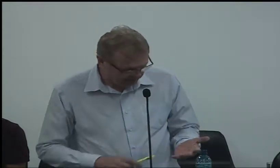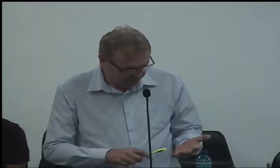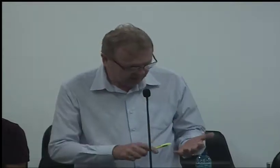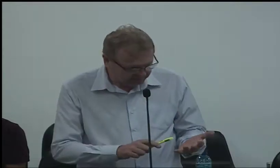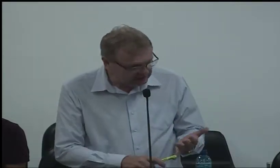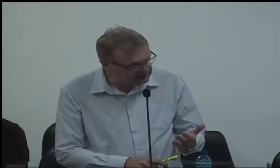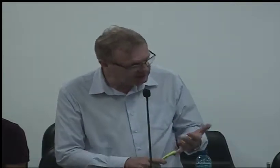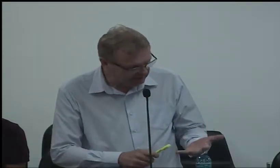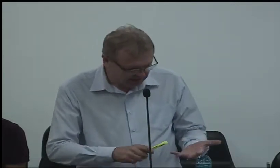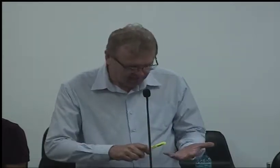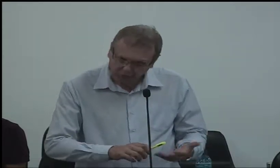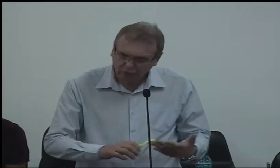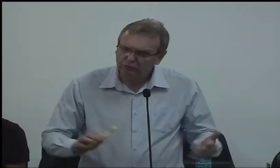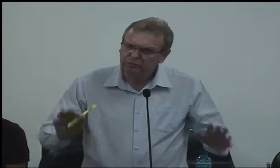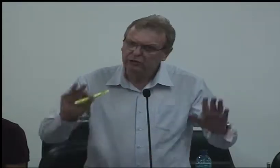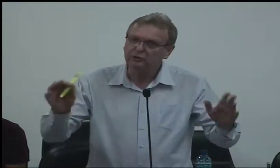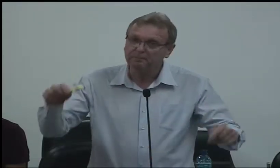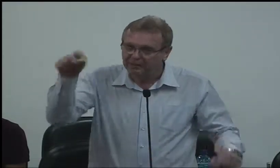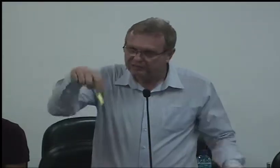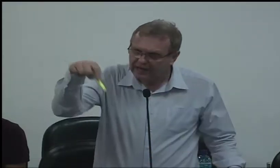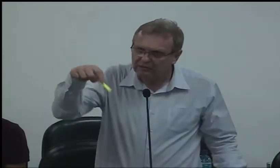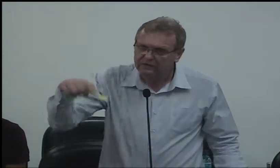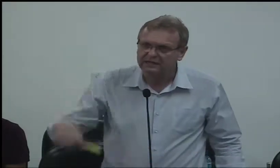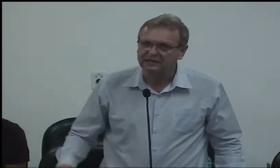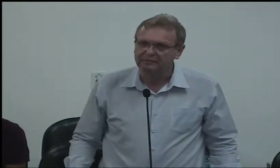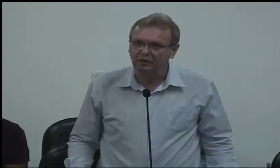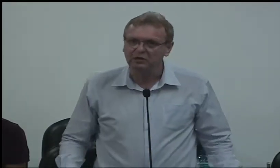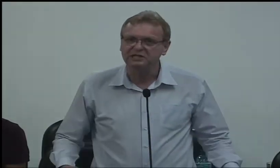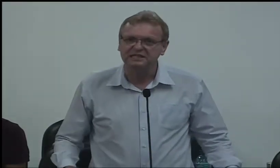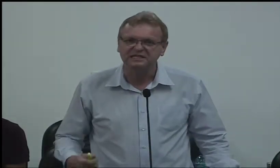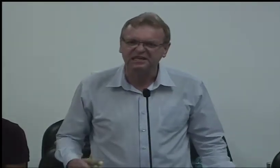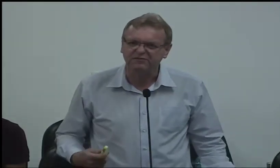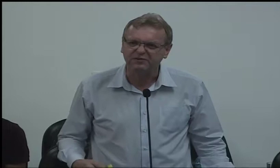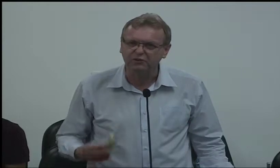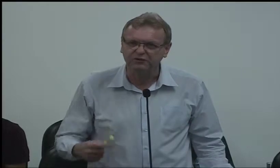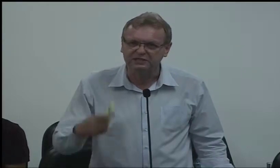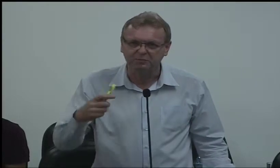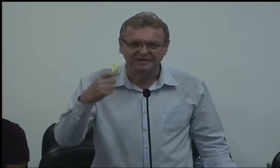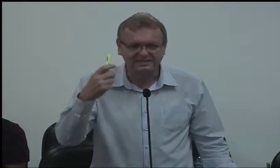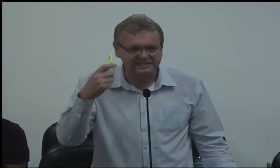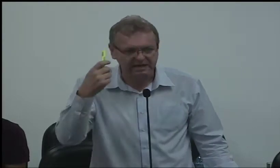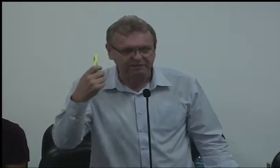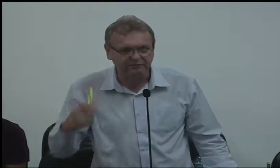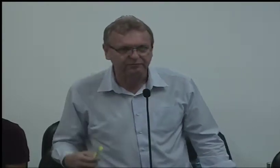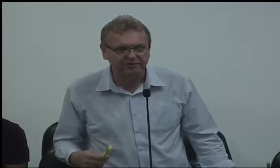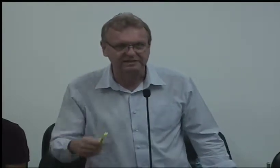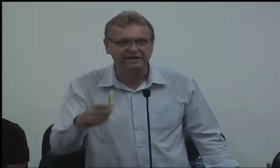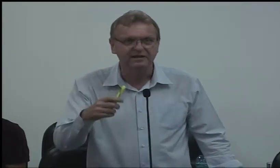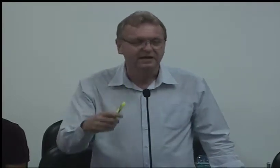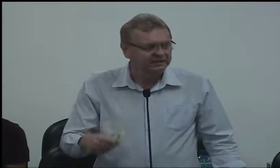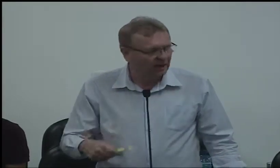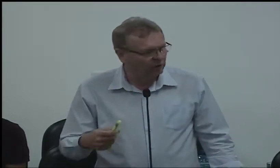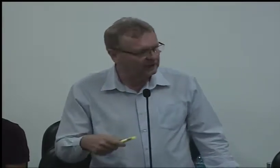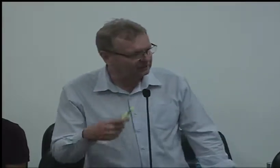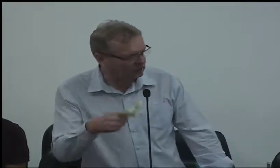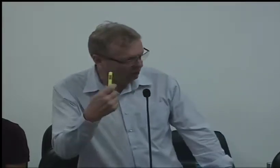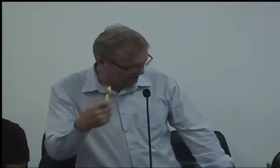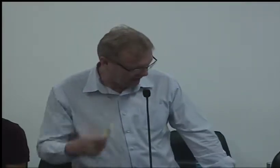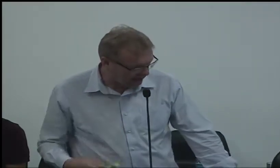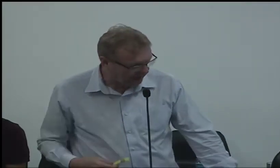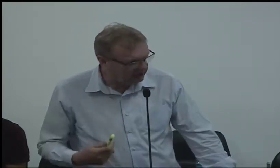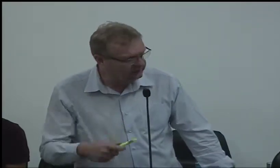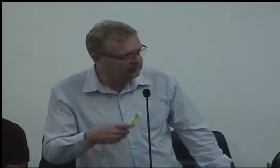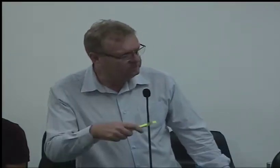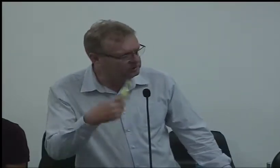escrachada pela mídia, por tudo, e pelos vereadores aqui também, onde já se viu fazer uma fazer na